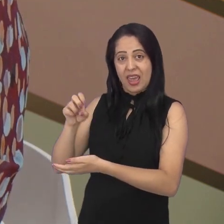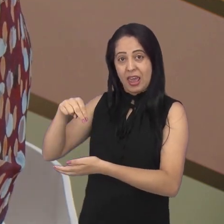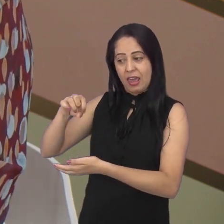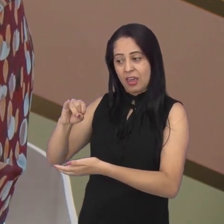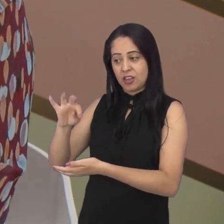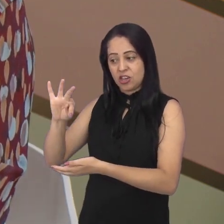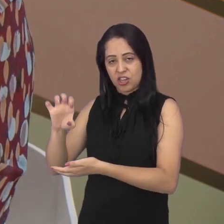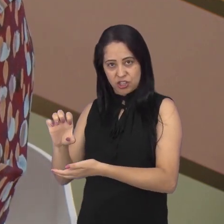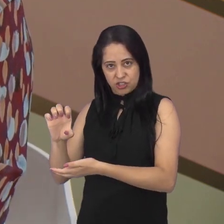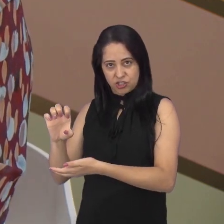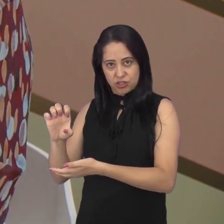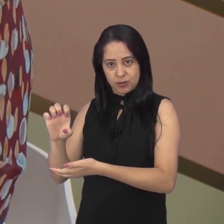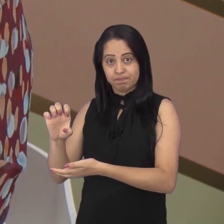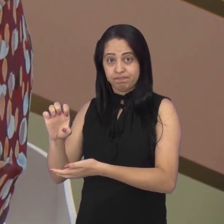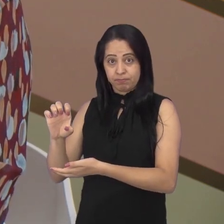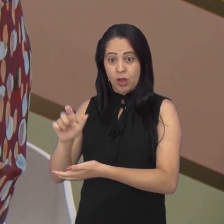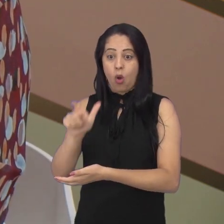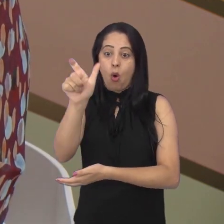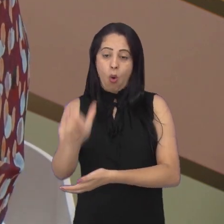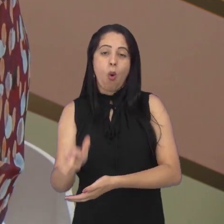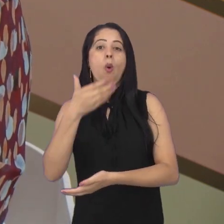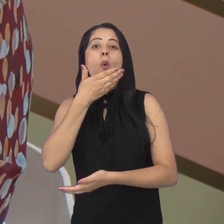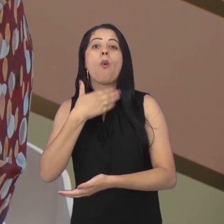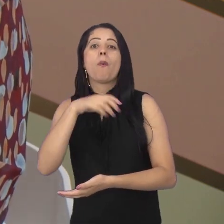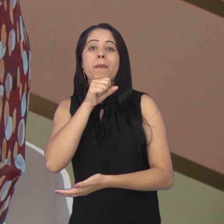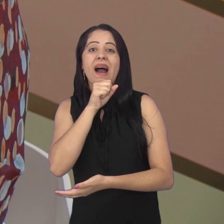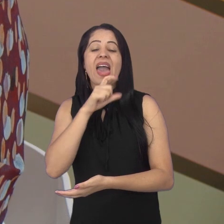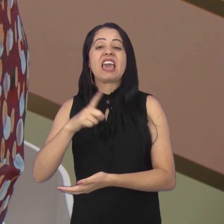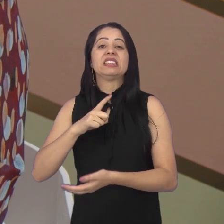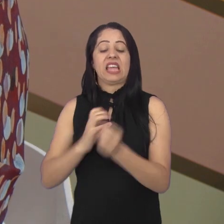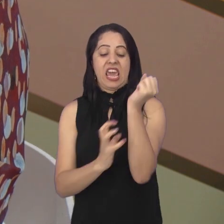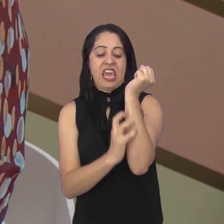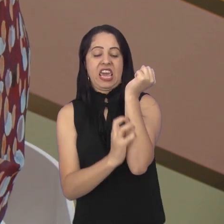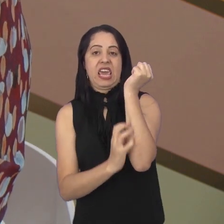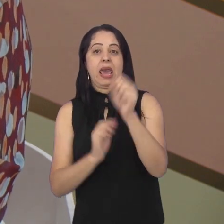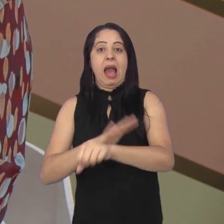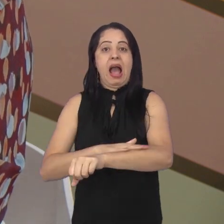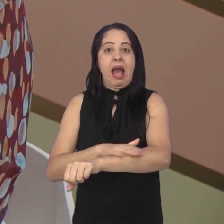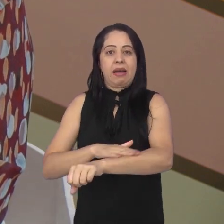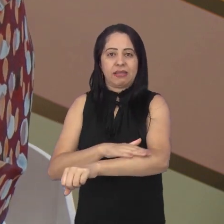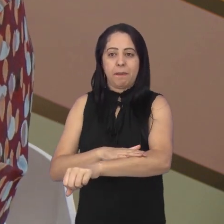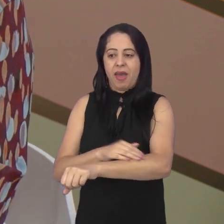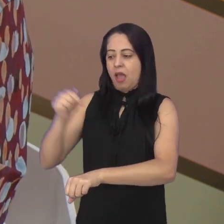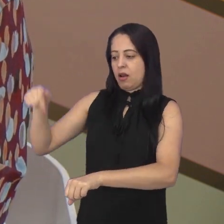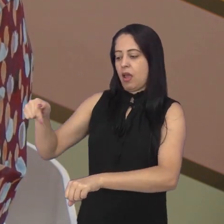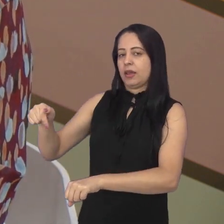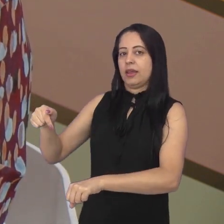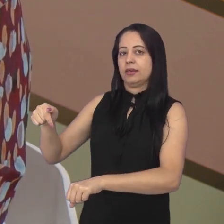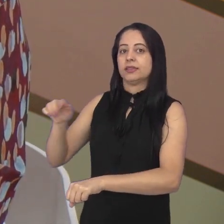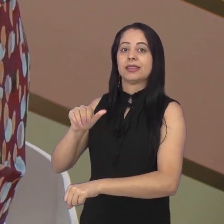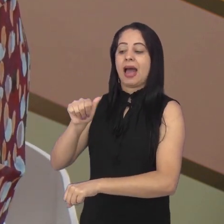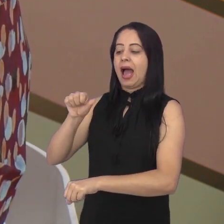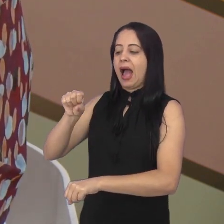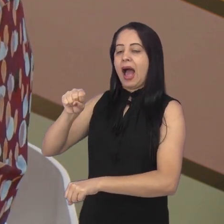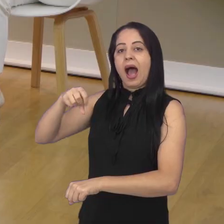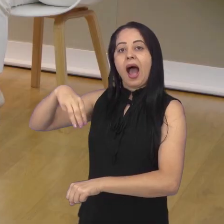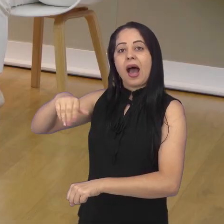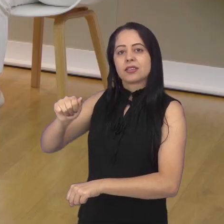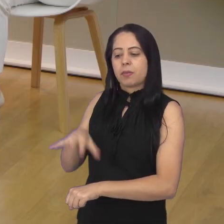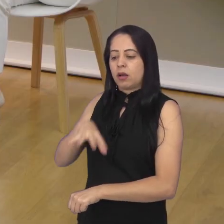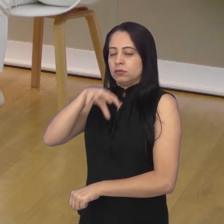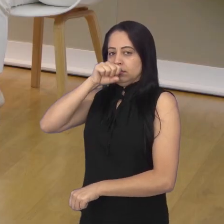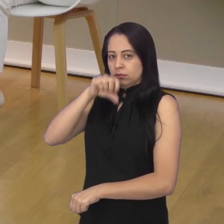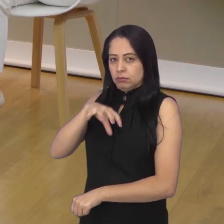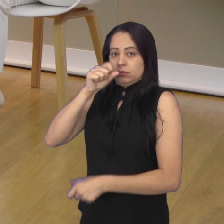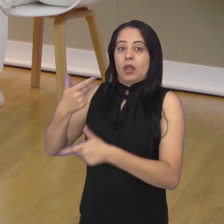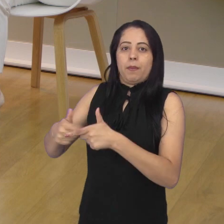dermatite e a criança vai nascer com asma. A genética da alergia pode ser a mesma, mas a manifestação clínica ser diferente. É diferente. E pode acontecer também,